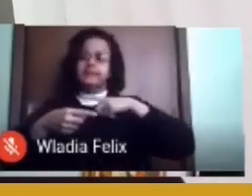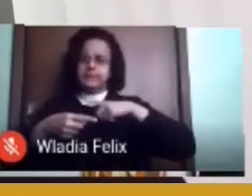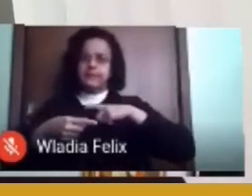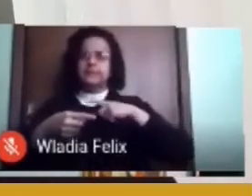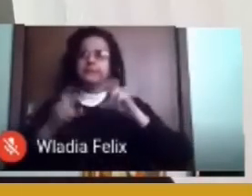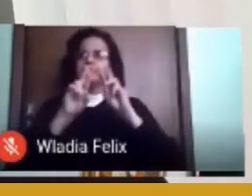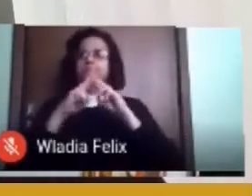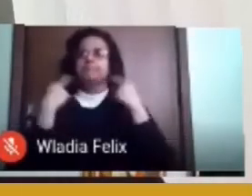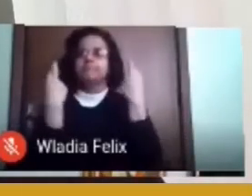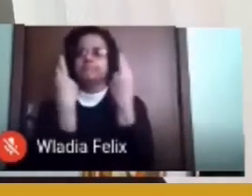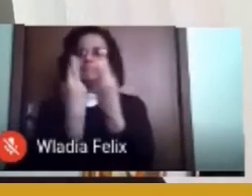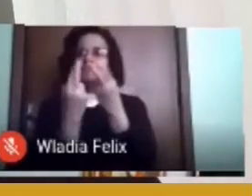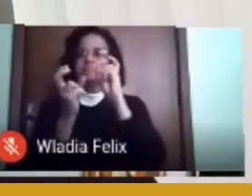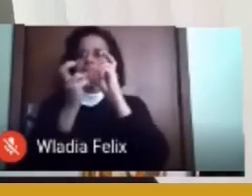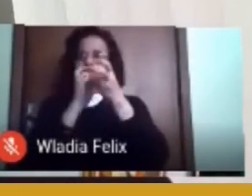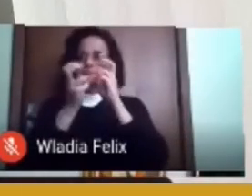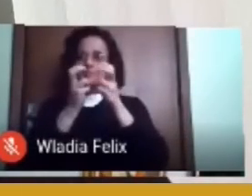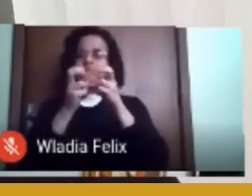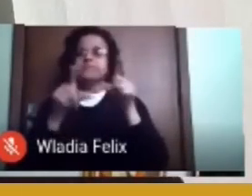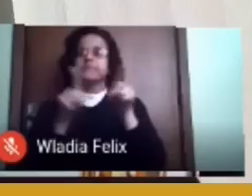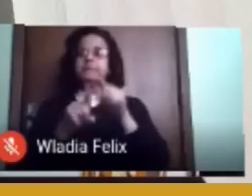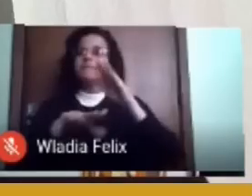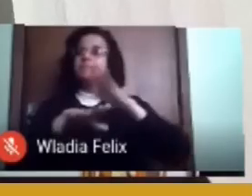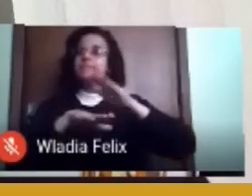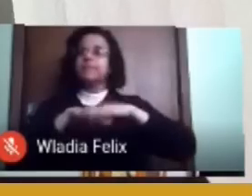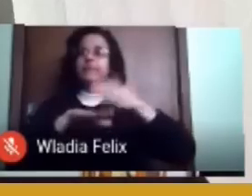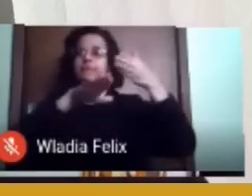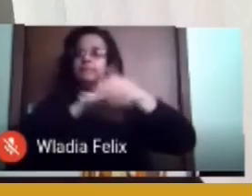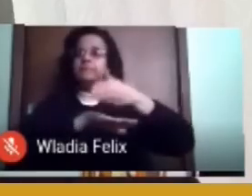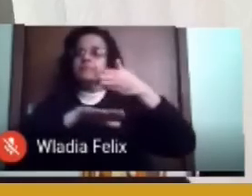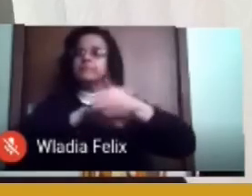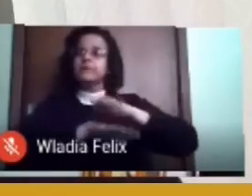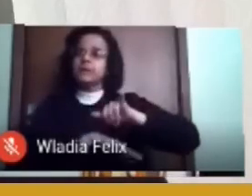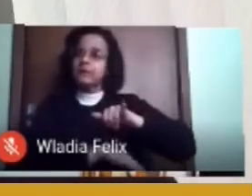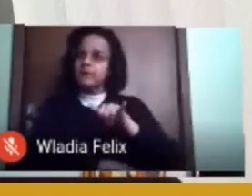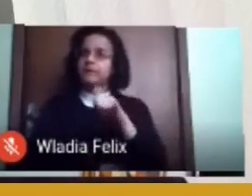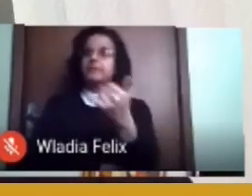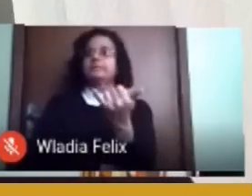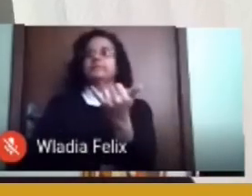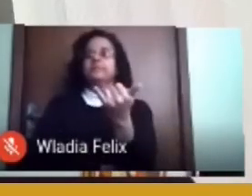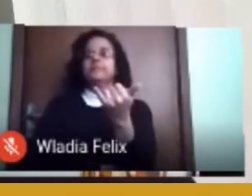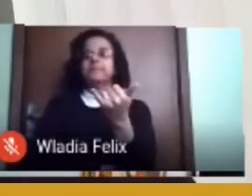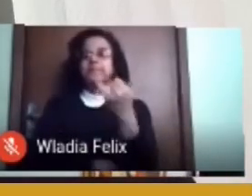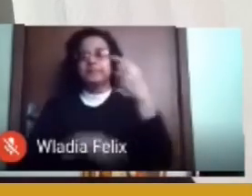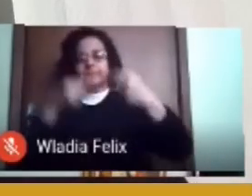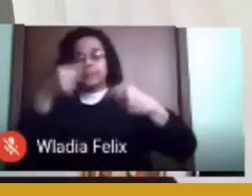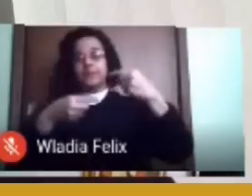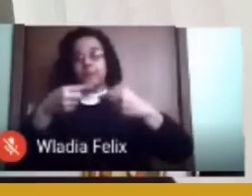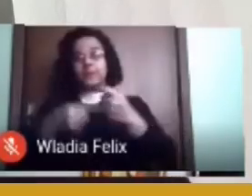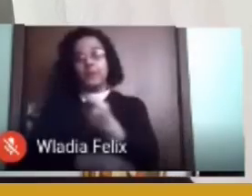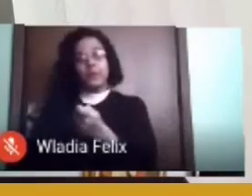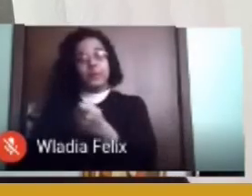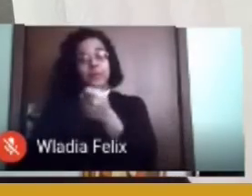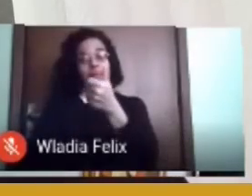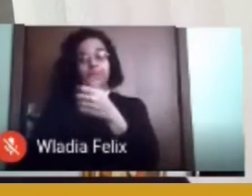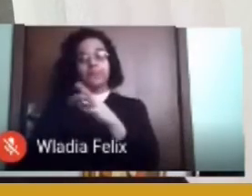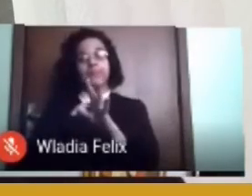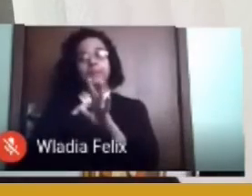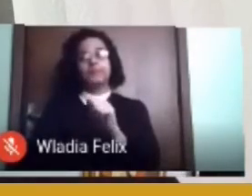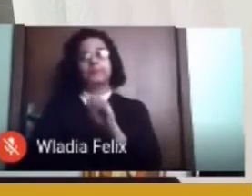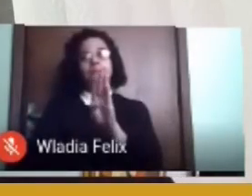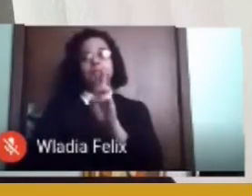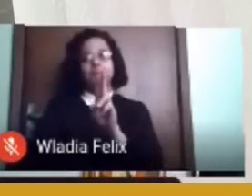forem abertas, menos tabu vai existir em relação ao assunto, porque é difícil falar em violência sexual,